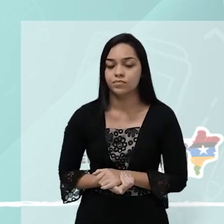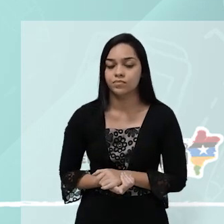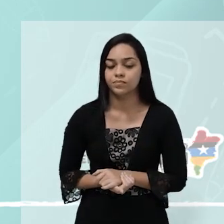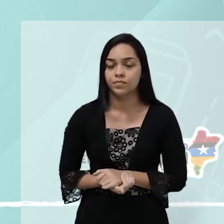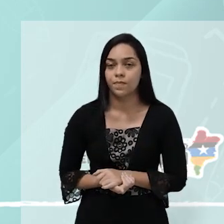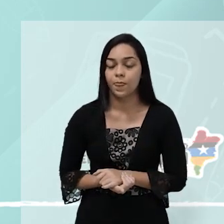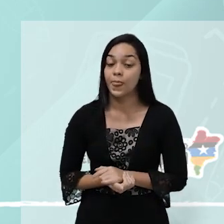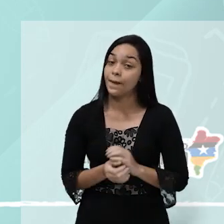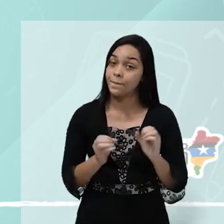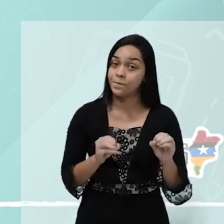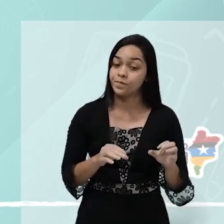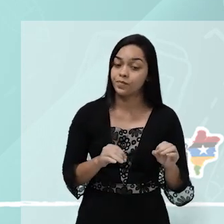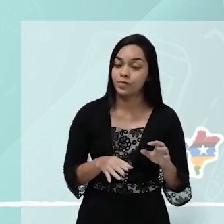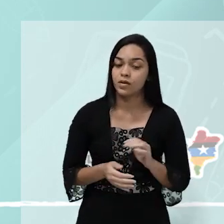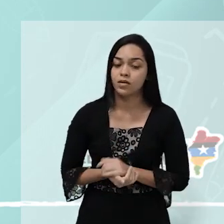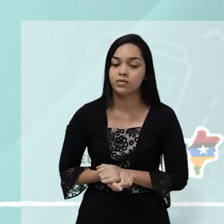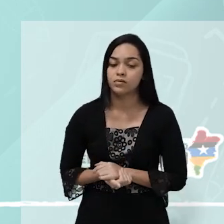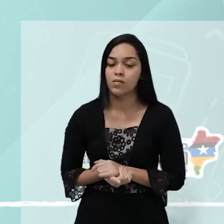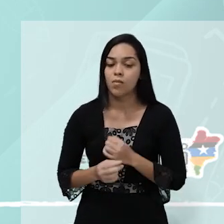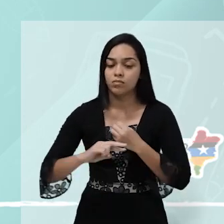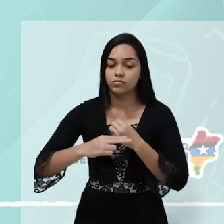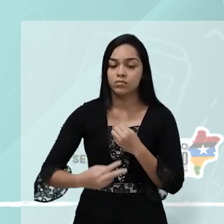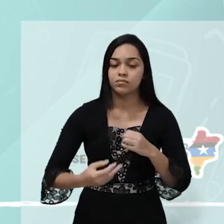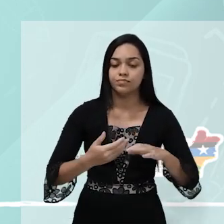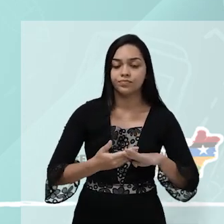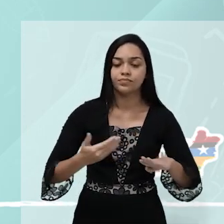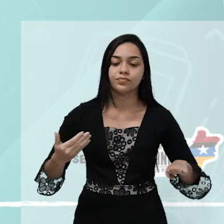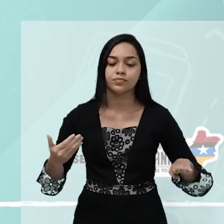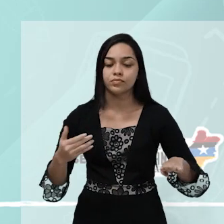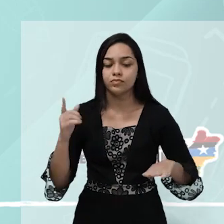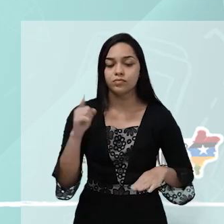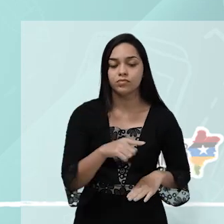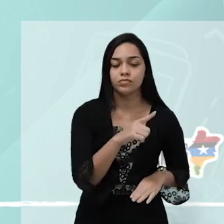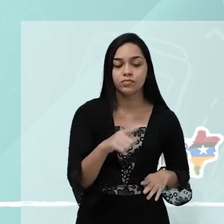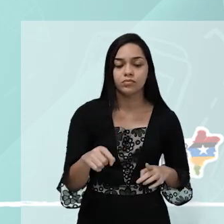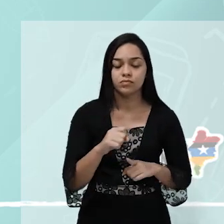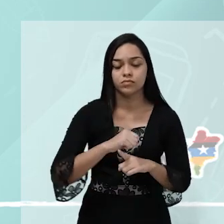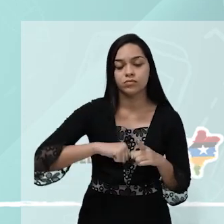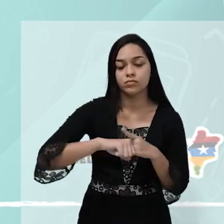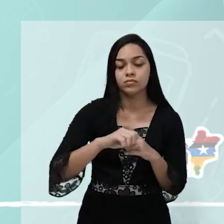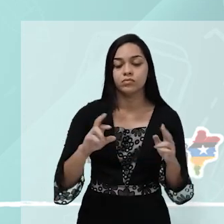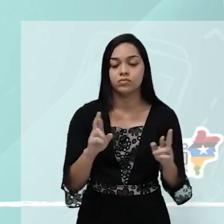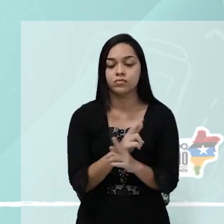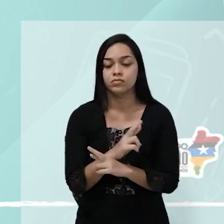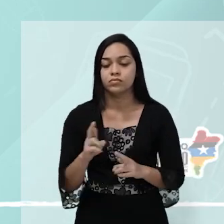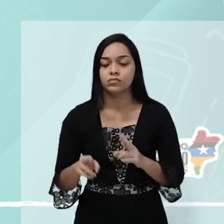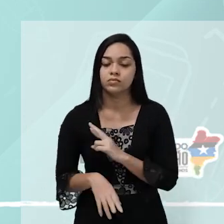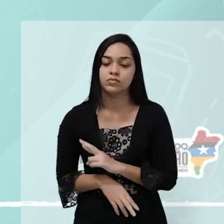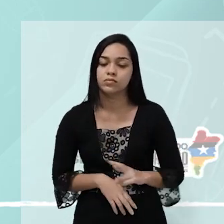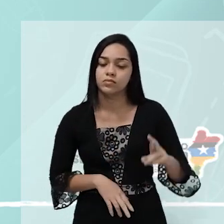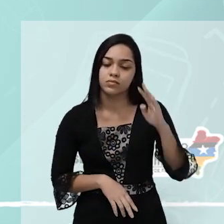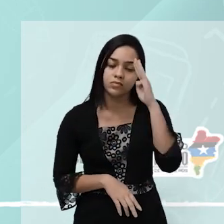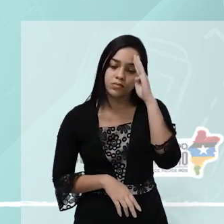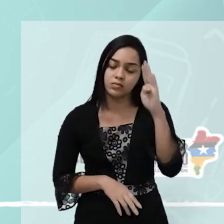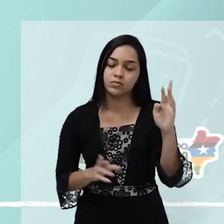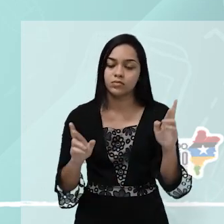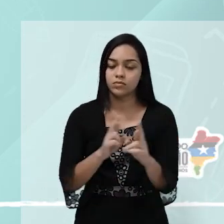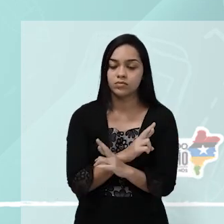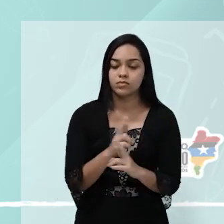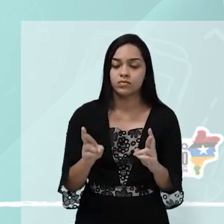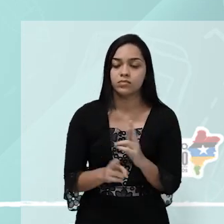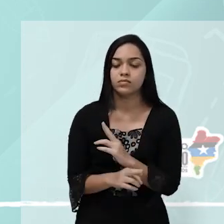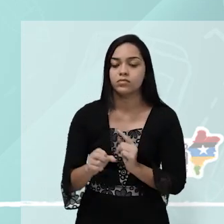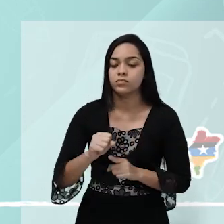propunha, no que a fé católica propunha. A consequência da excomunhão era a exclusão social, já que as relações religiosas eram